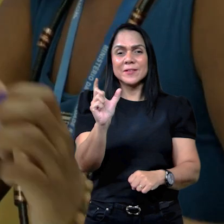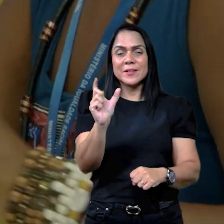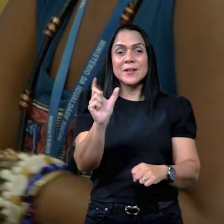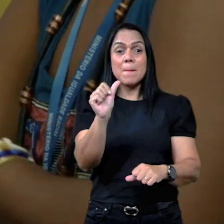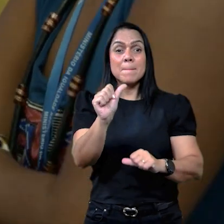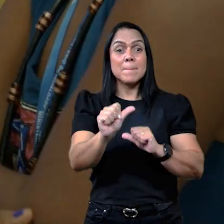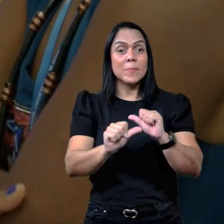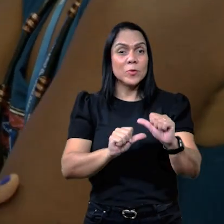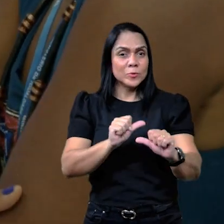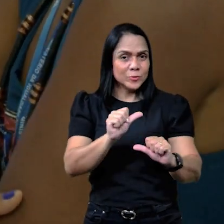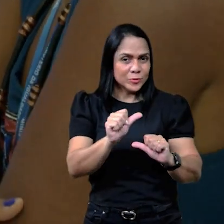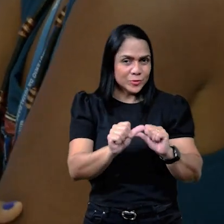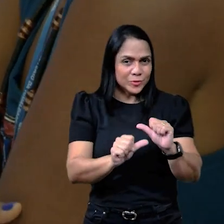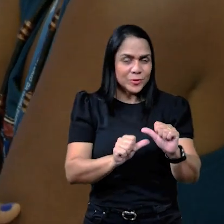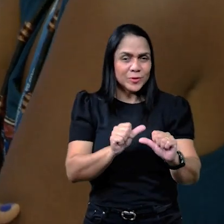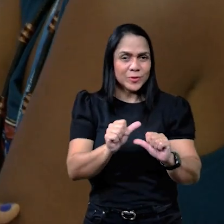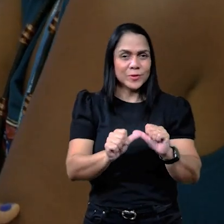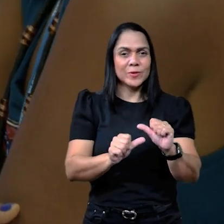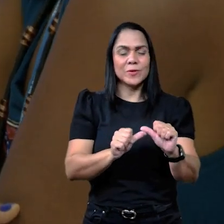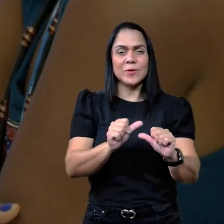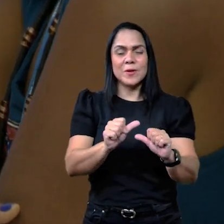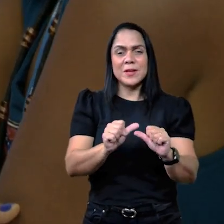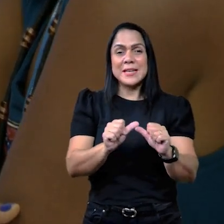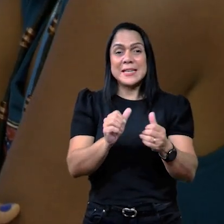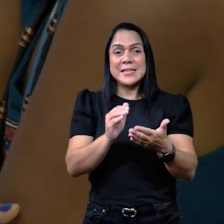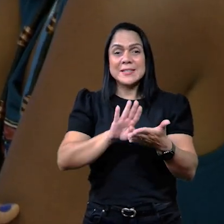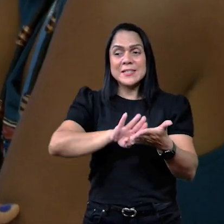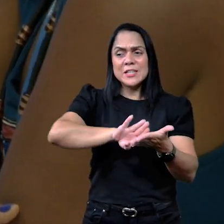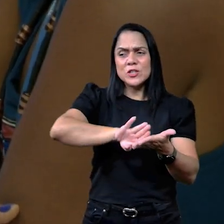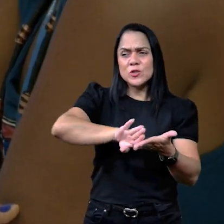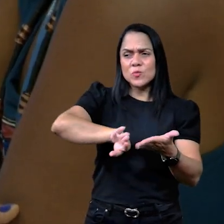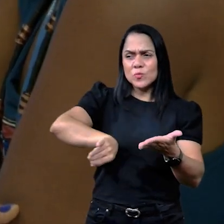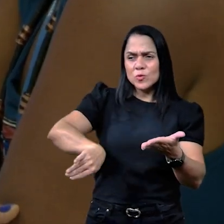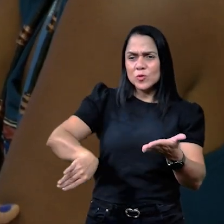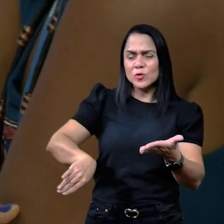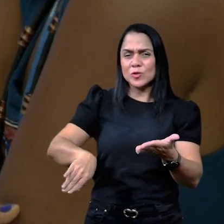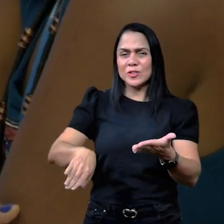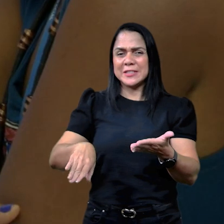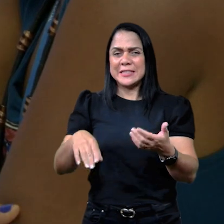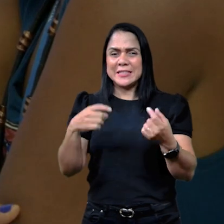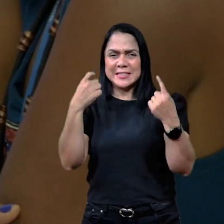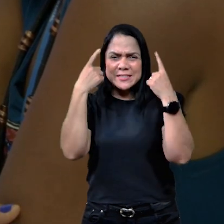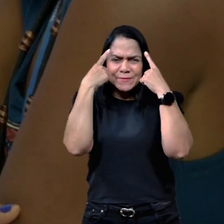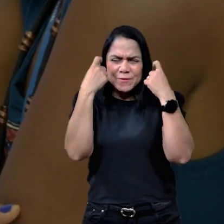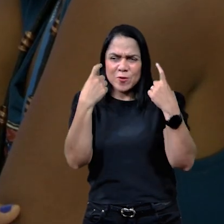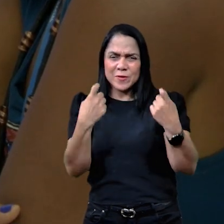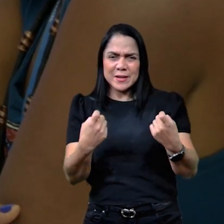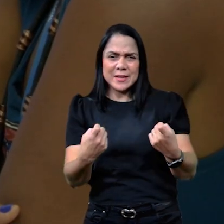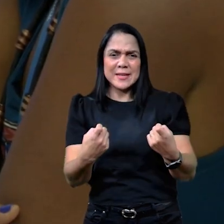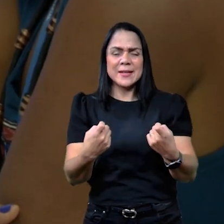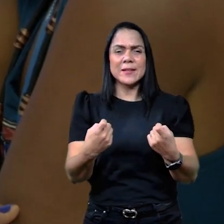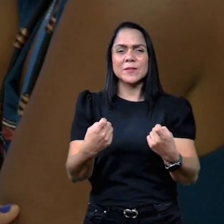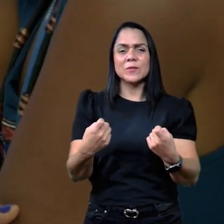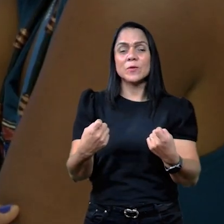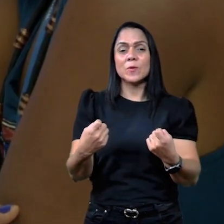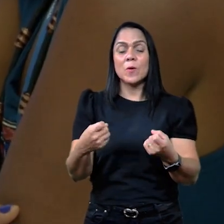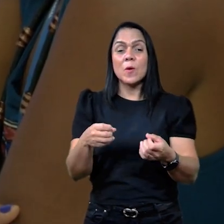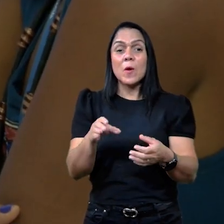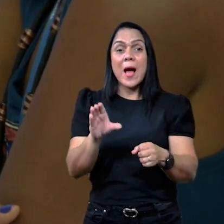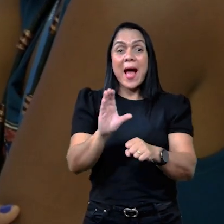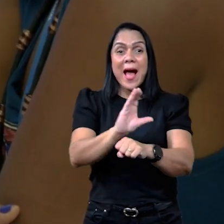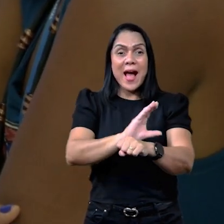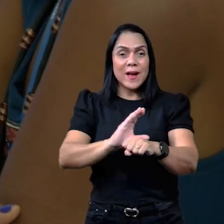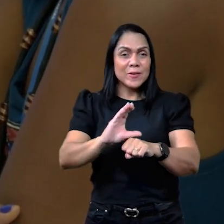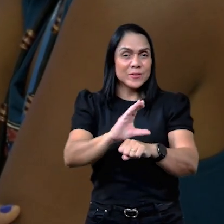documentos oficiais. E ela passou a deixar de ser crime, de deixar de ser um lugar de contravenção, com a Constituição